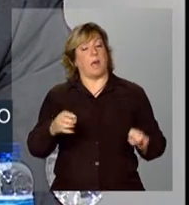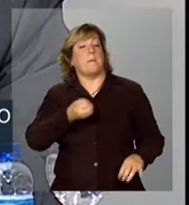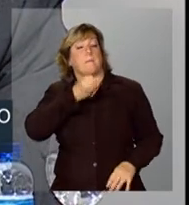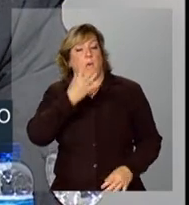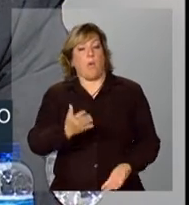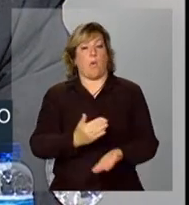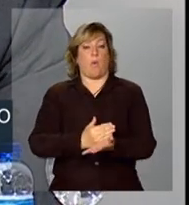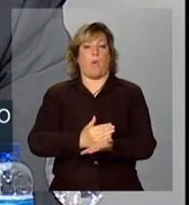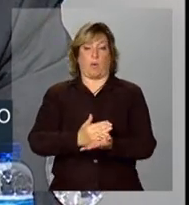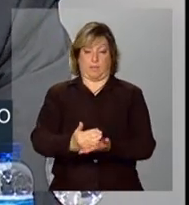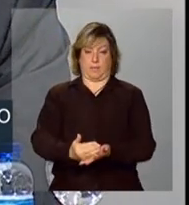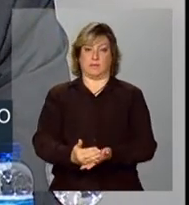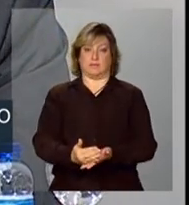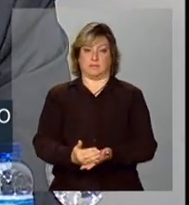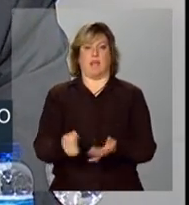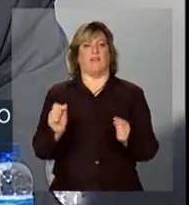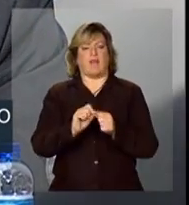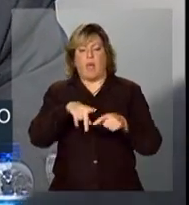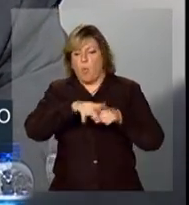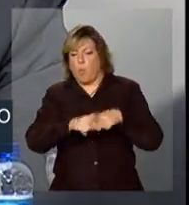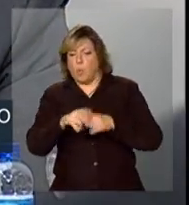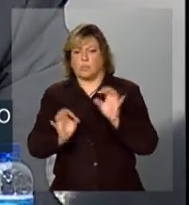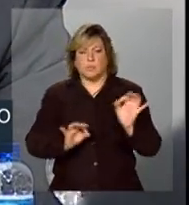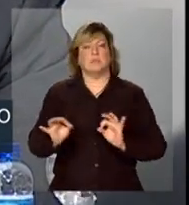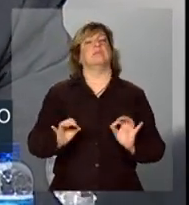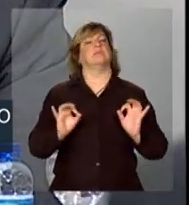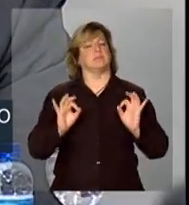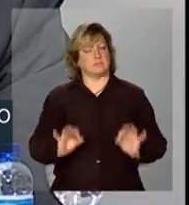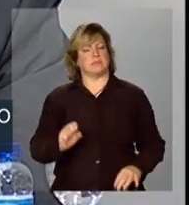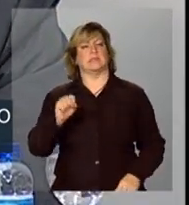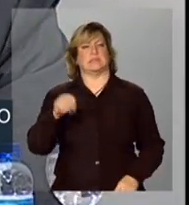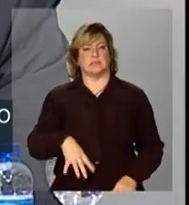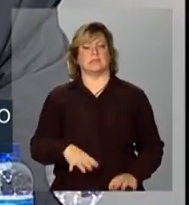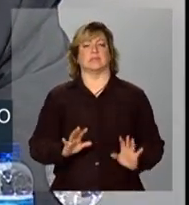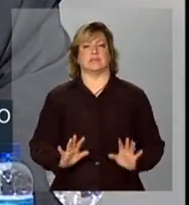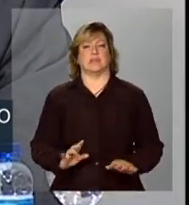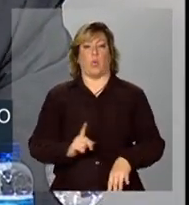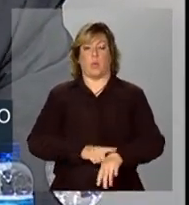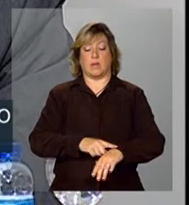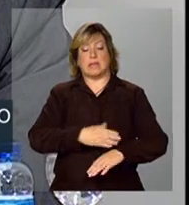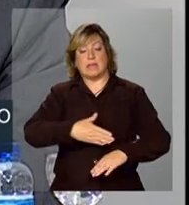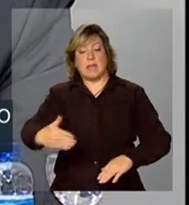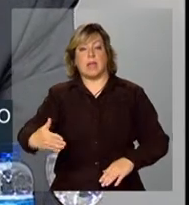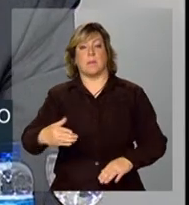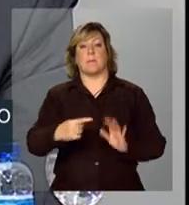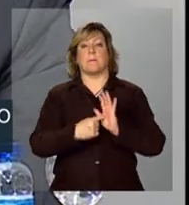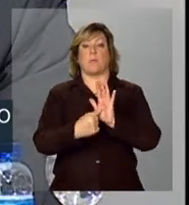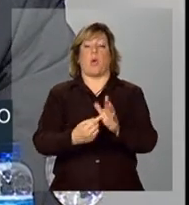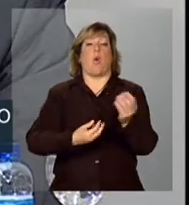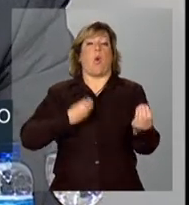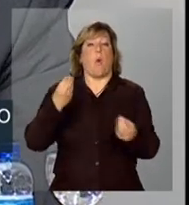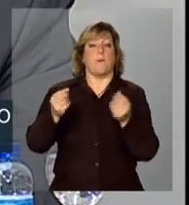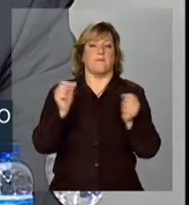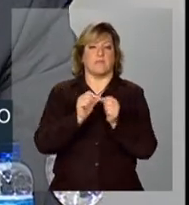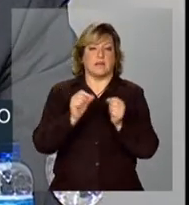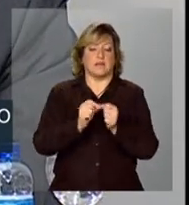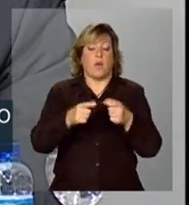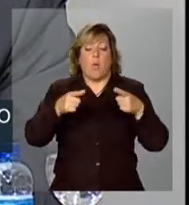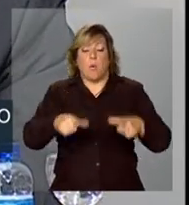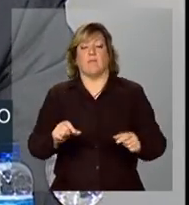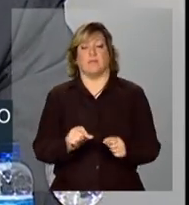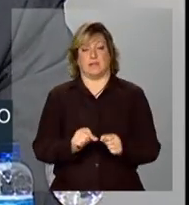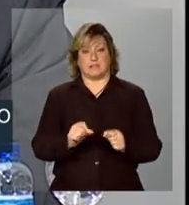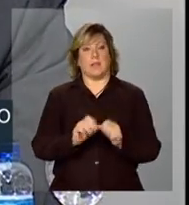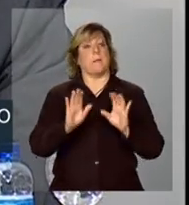bom começo. Vamos fazer ajustes? Vamos. O tempo dirá como fazê-los e onde fazê-los. Mas